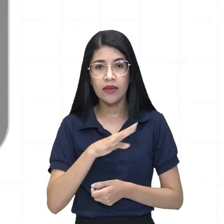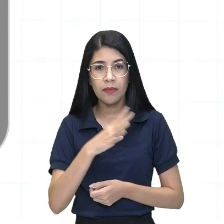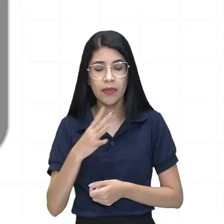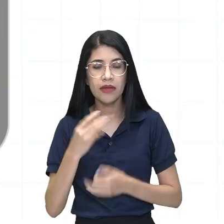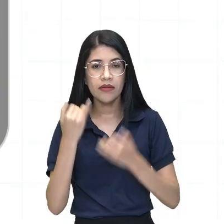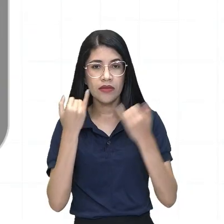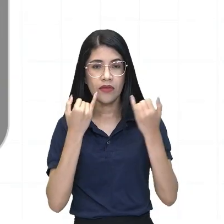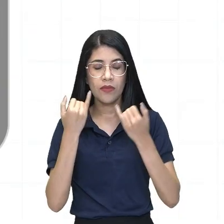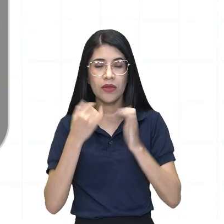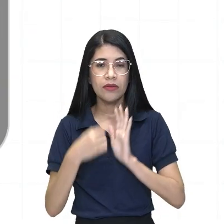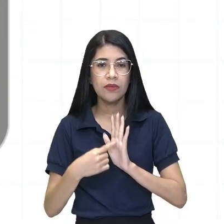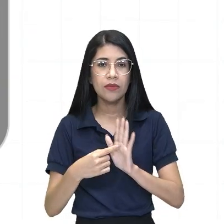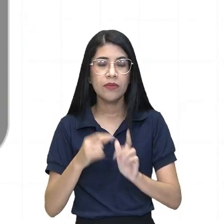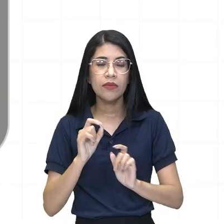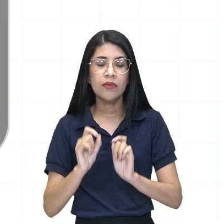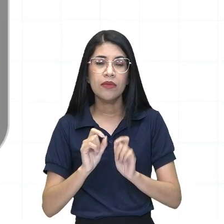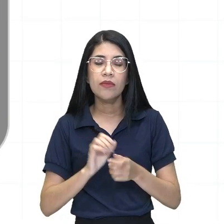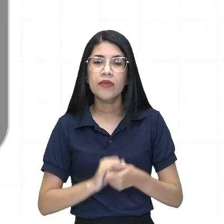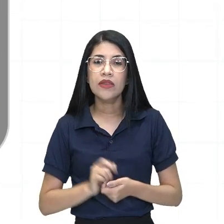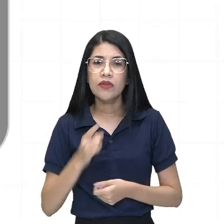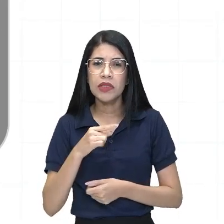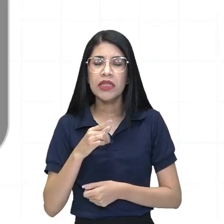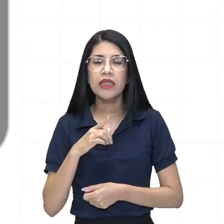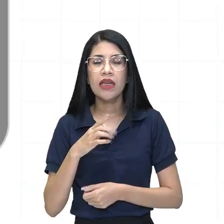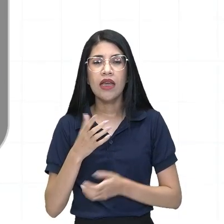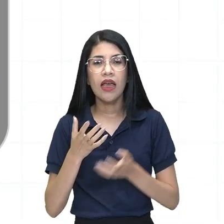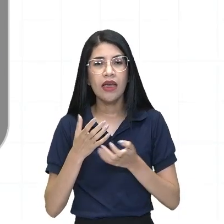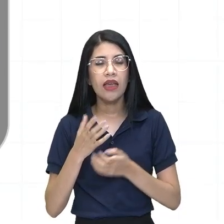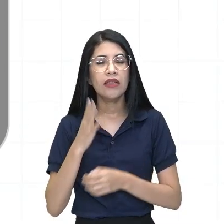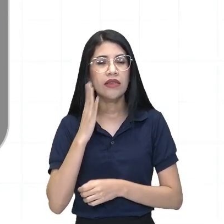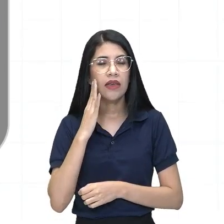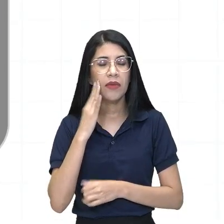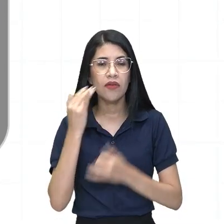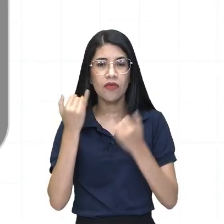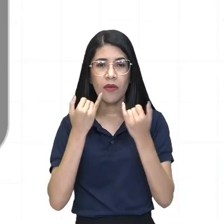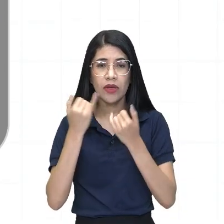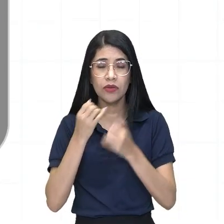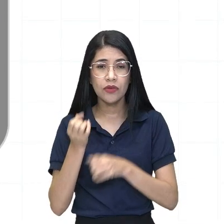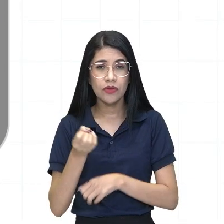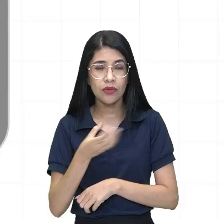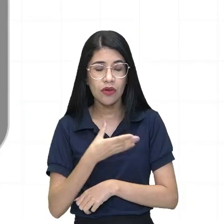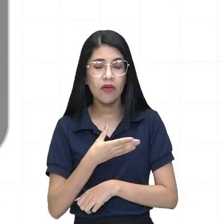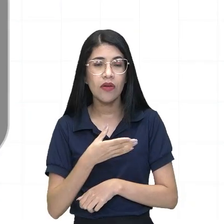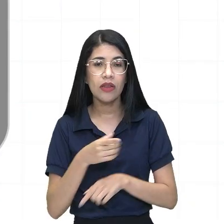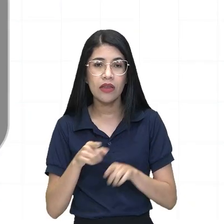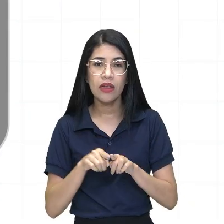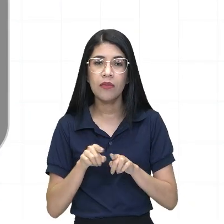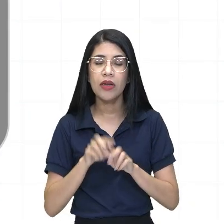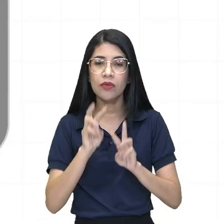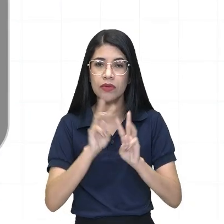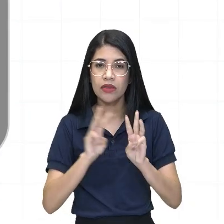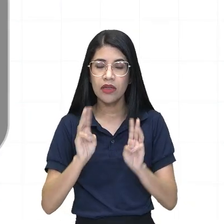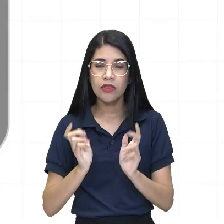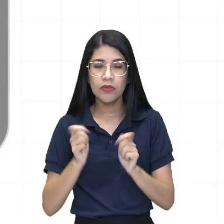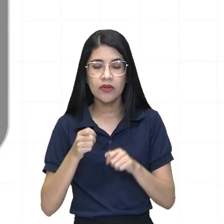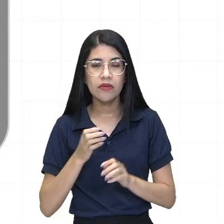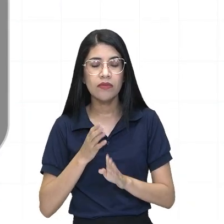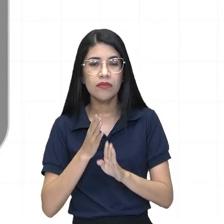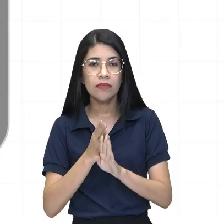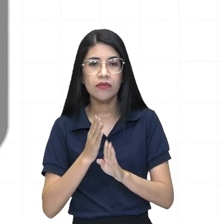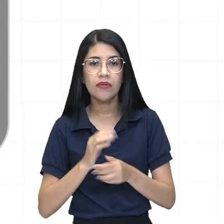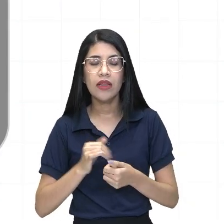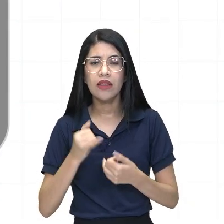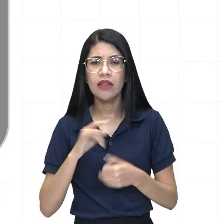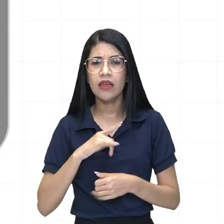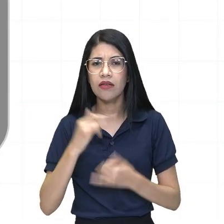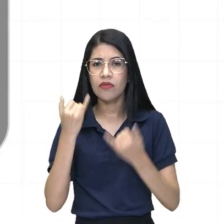vocês, se você tiver curiosidade em saber informações bem recentes, bem atuais, é só entrar nesse site, você vai encontrar muita coisa interessante. Muitos dados